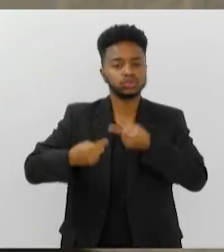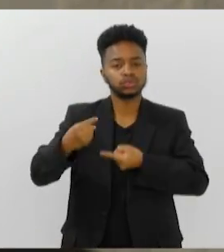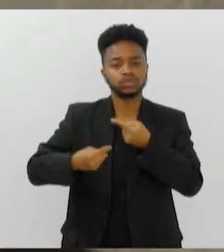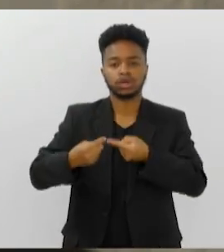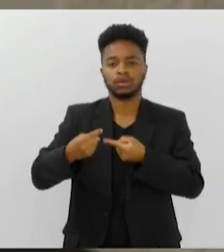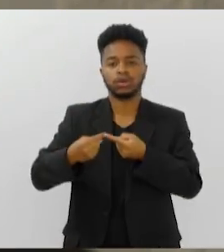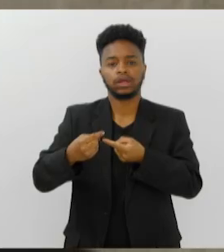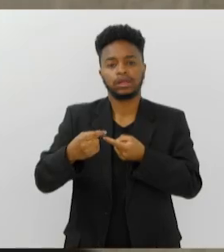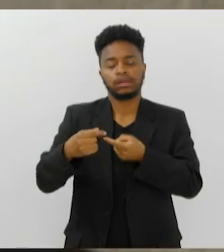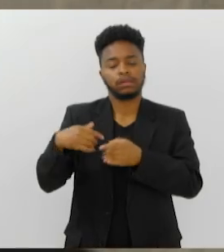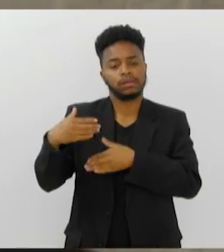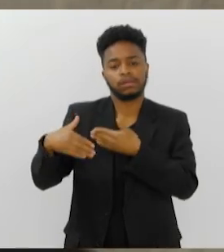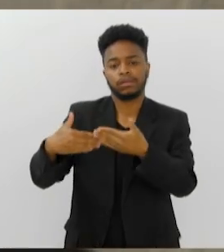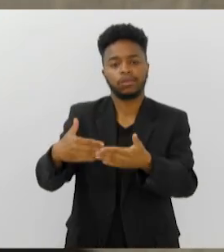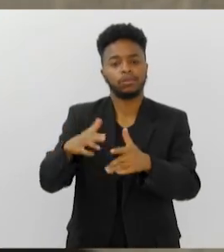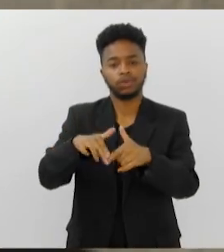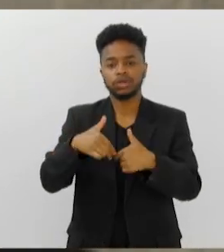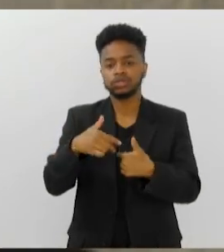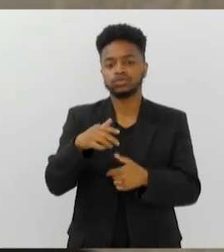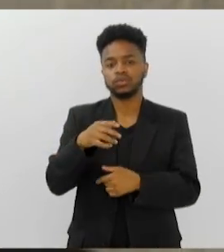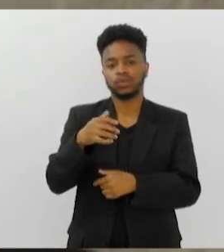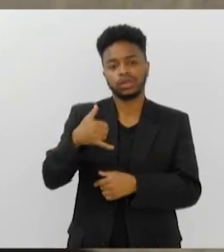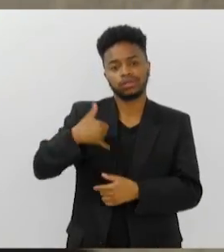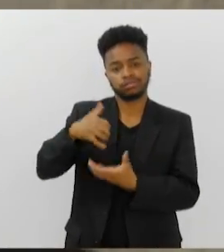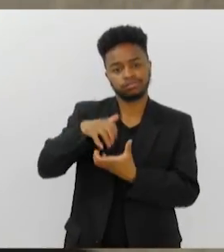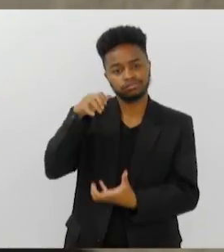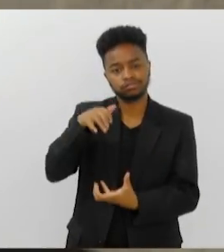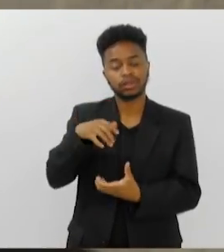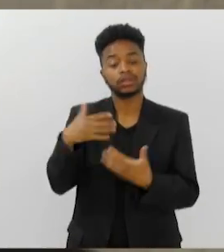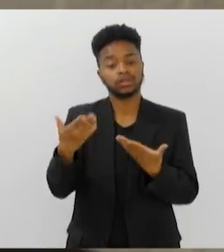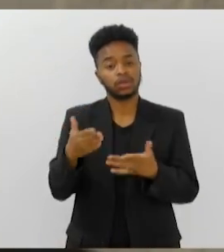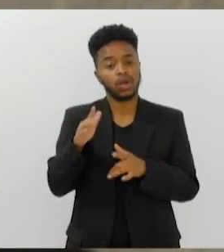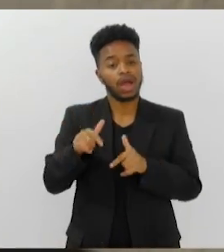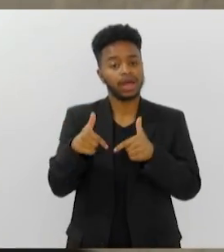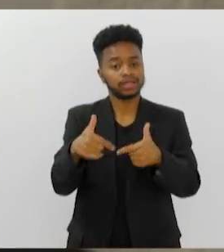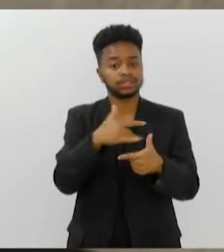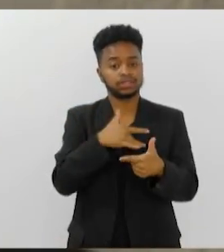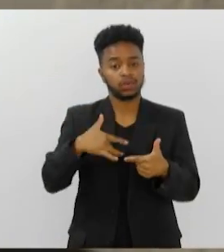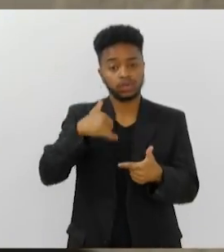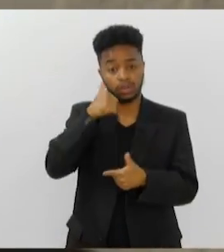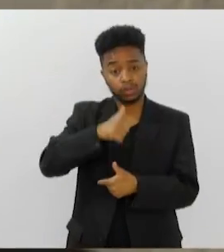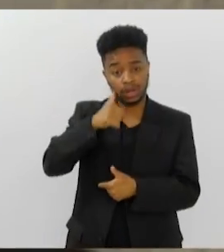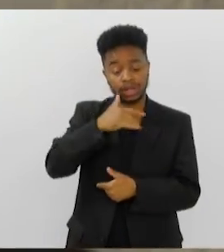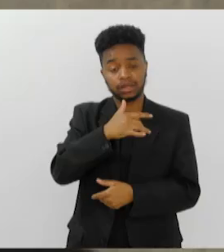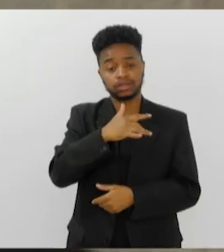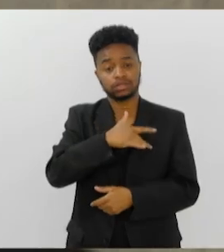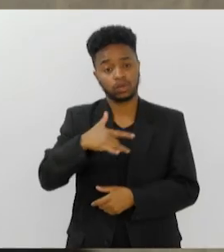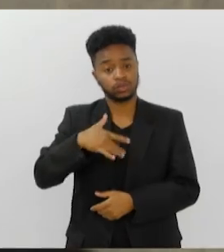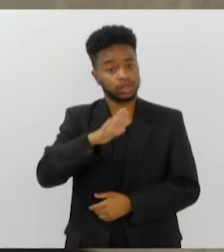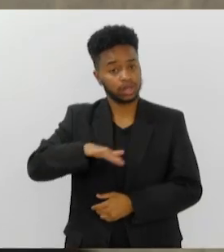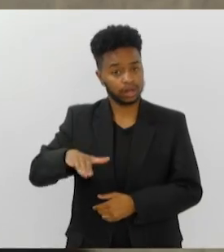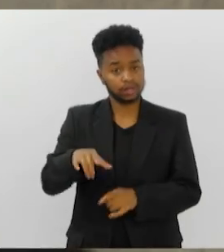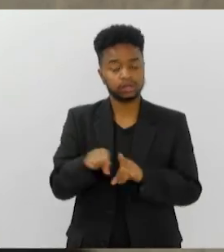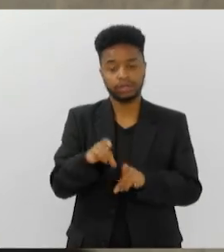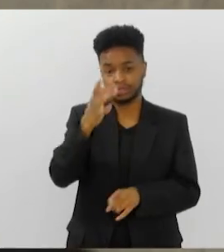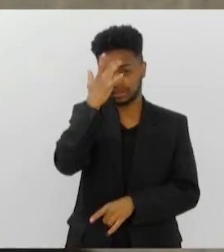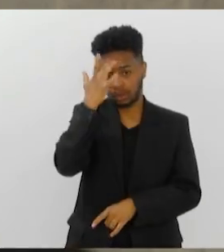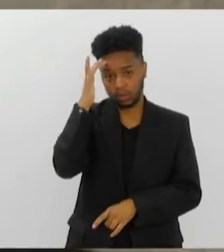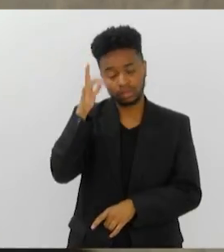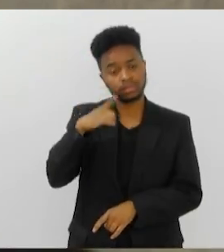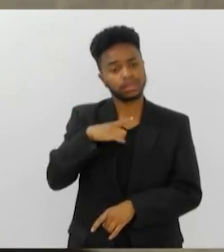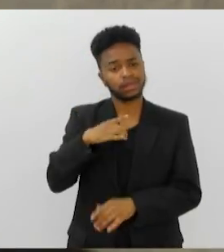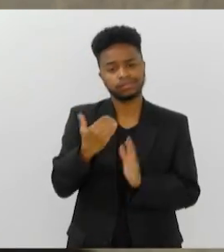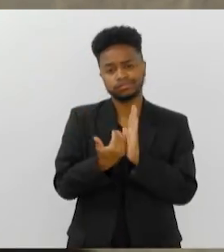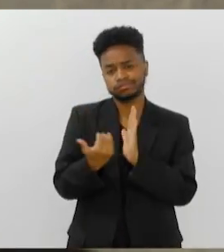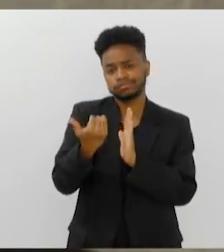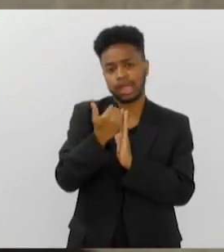degenerativas por conta do envelhecimento. Então você atua na saúde da mulher, da criança, na saúde mental, que a gente tem uma presença muito grande, principalmente aqui